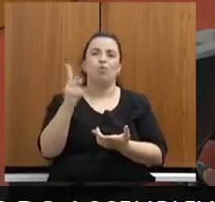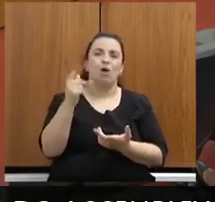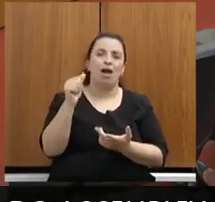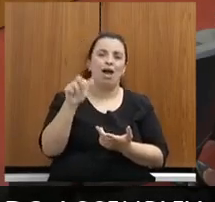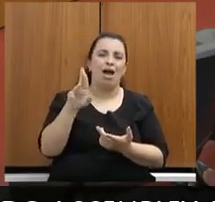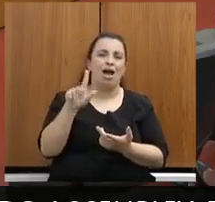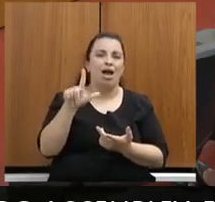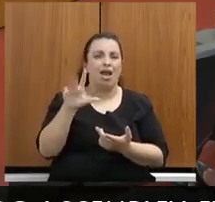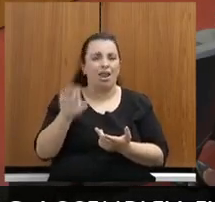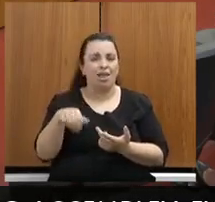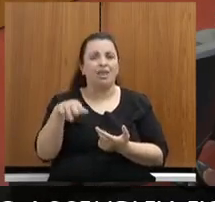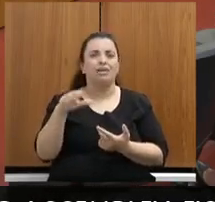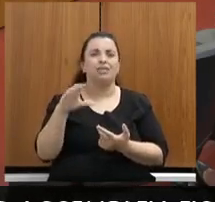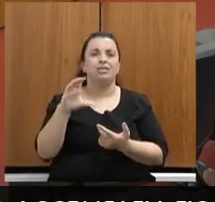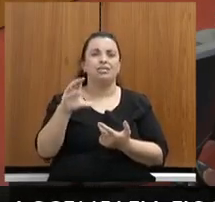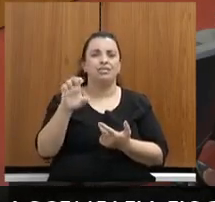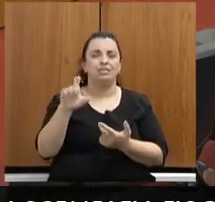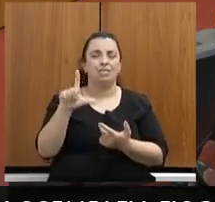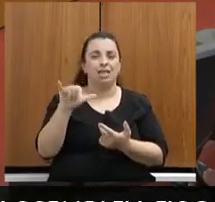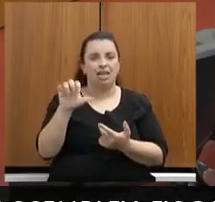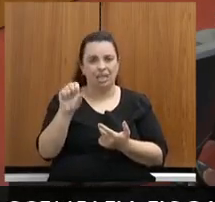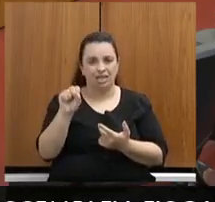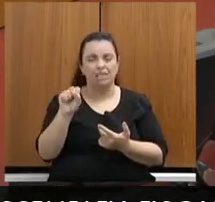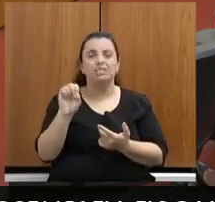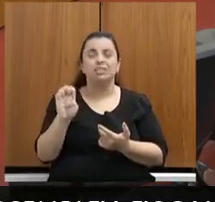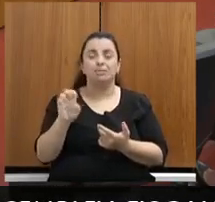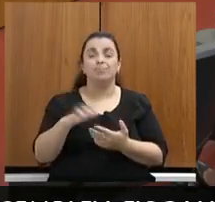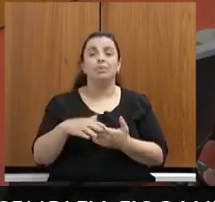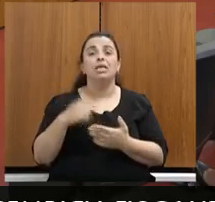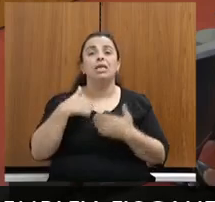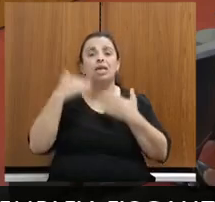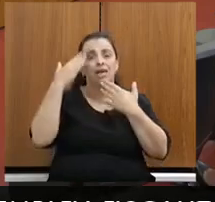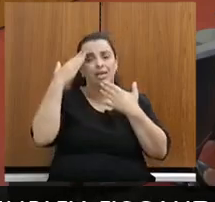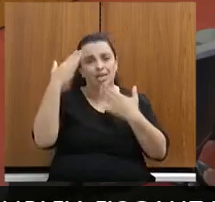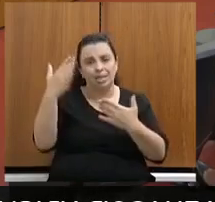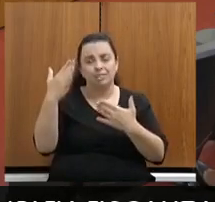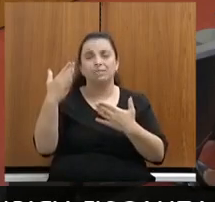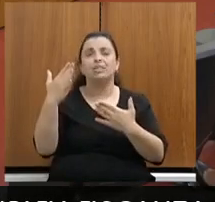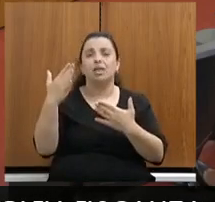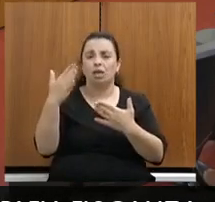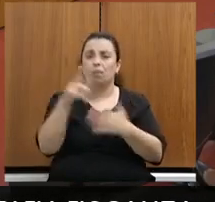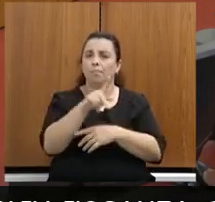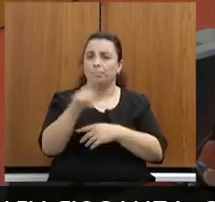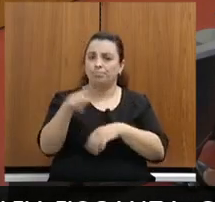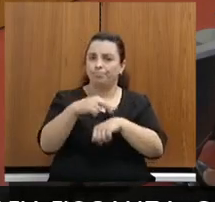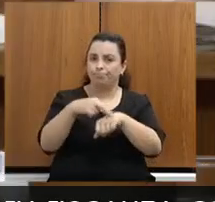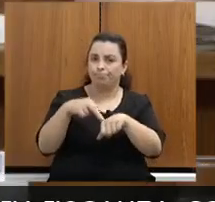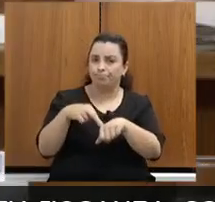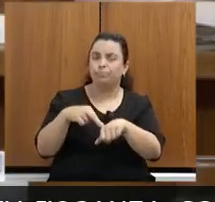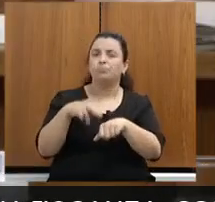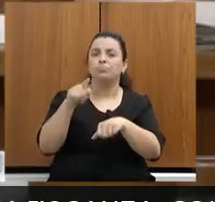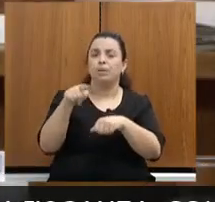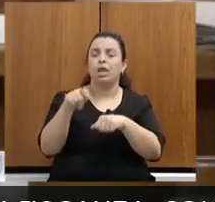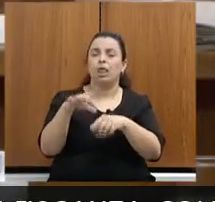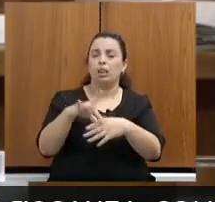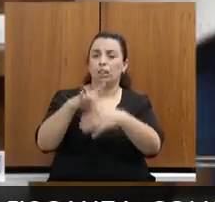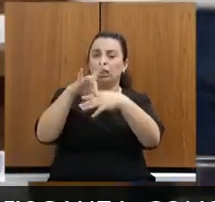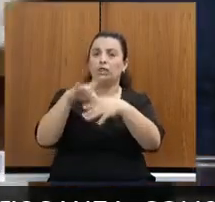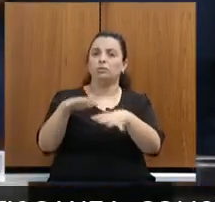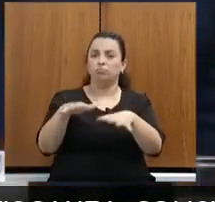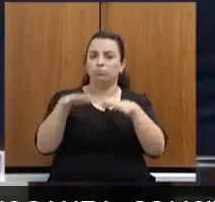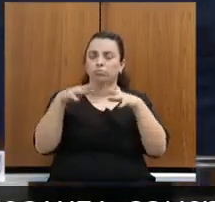celise laviola agradecer senhor presidente pelas suas pela condução dos trabalhos e